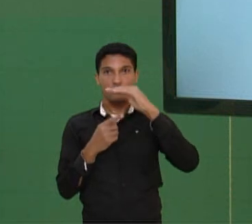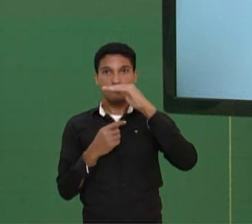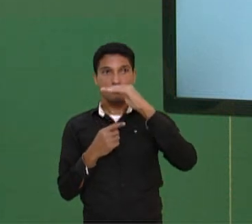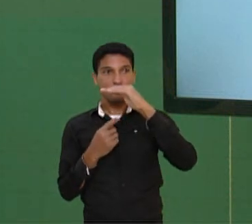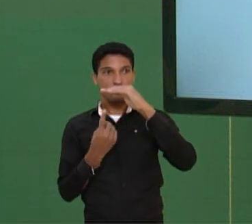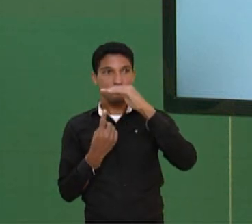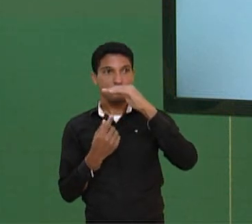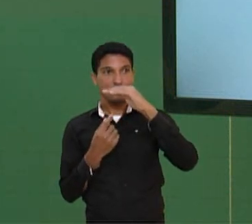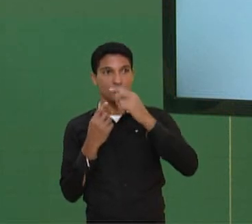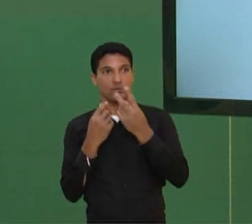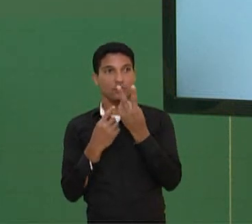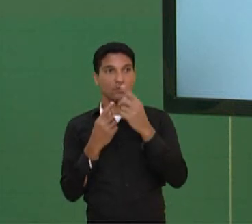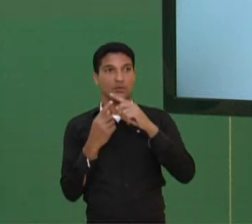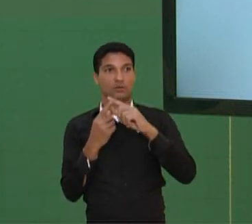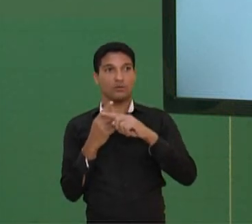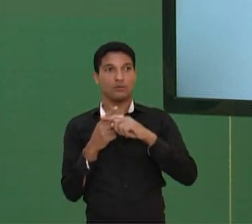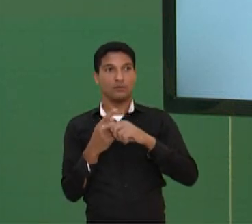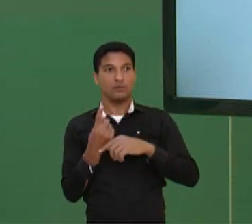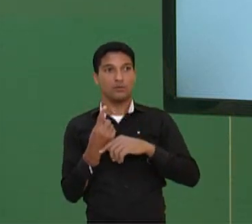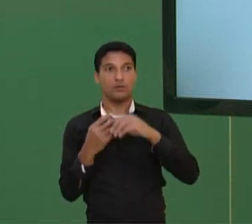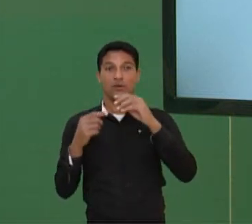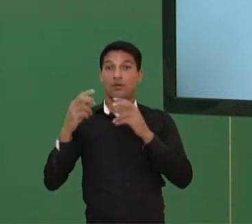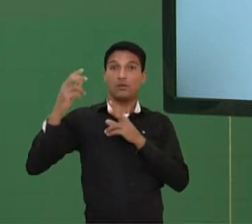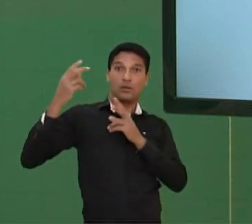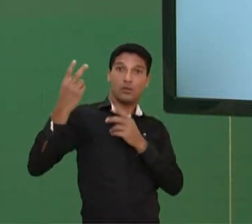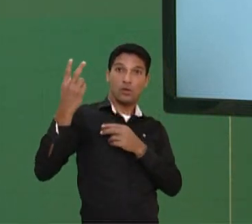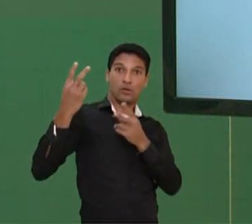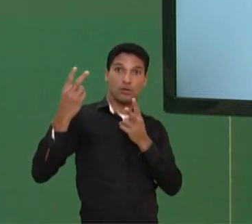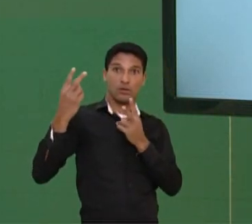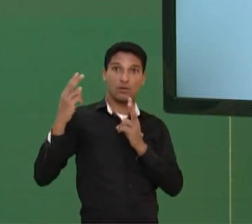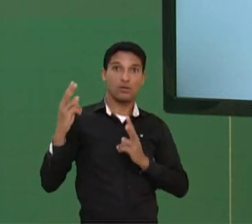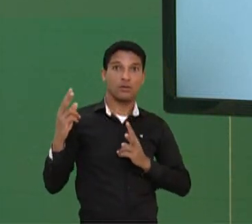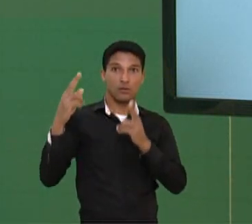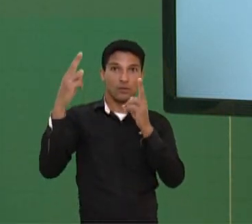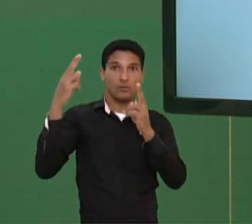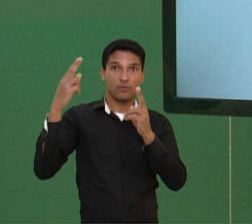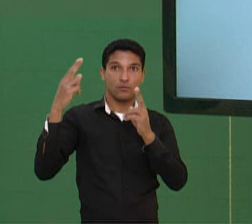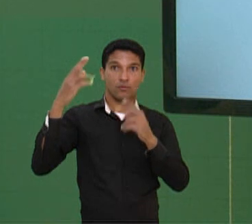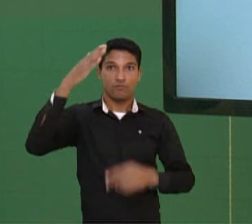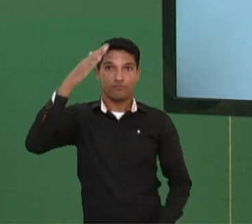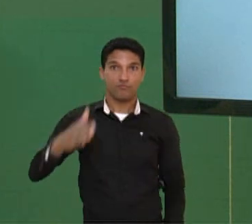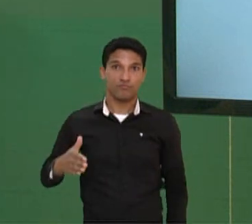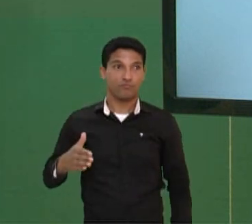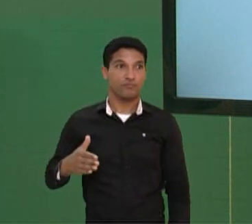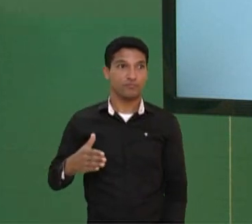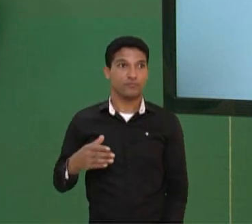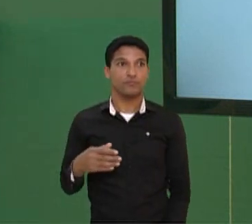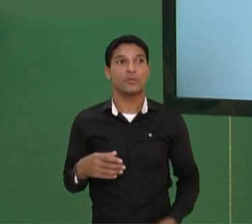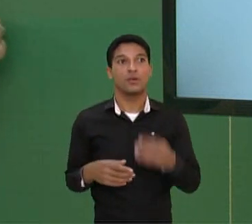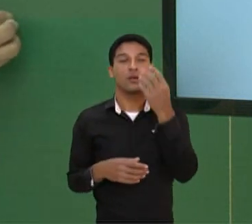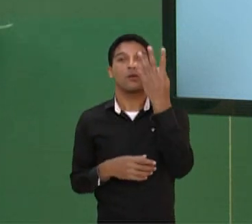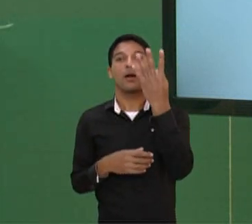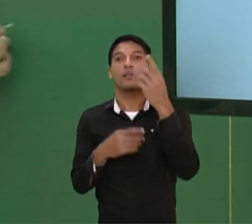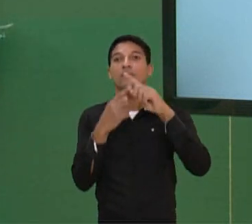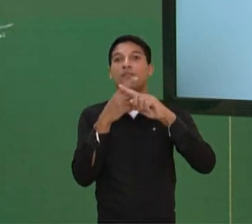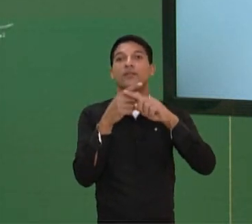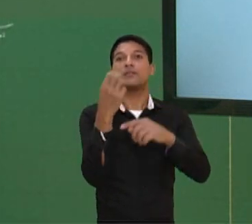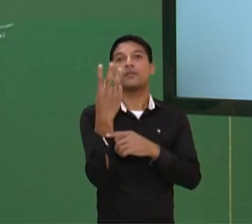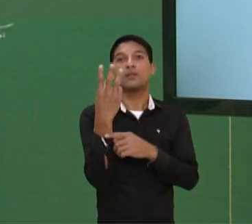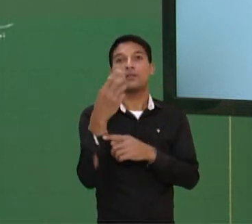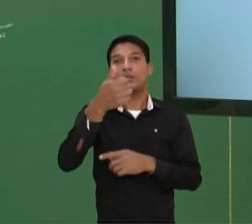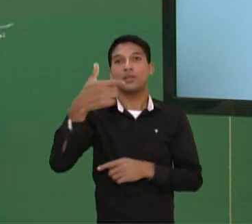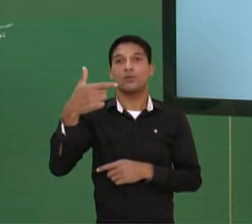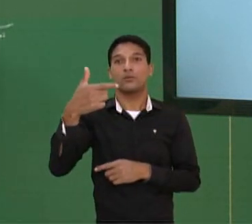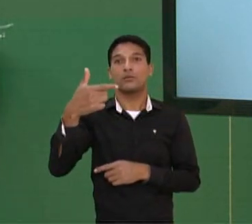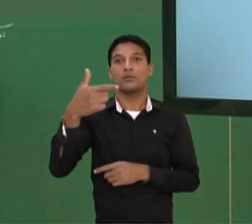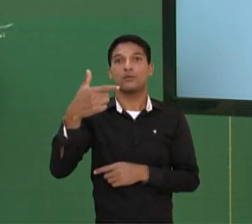fatorial mesmo. Agora eu corto o de cima com o de baixo, vai ficar 4 vezes 3, que é 12,